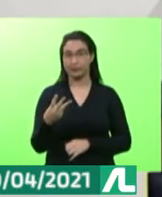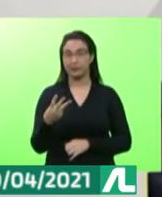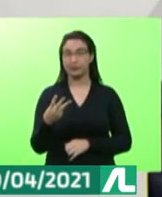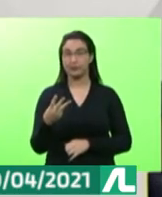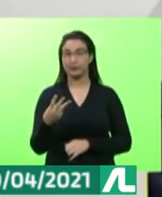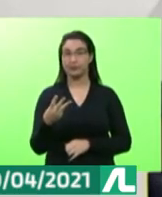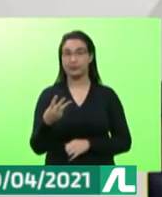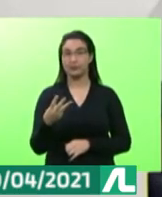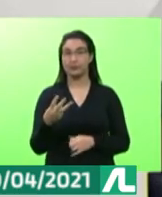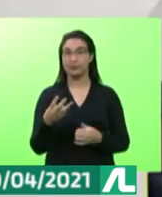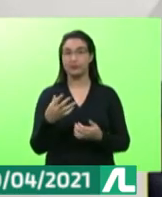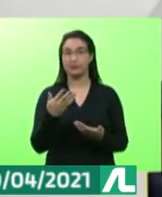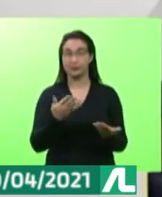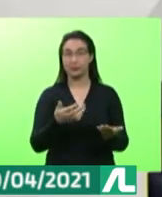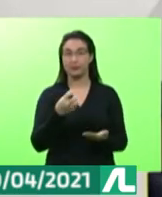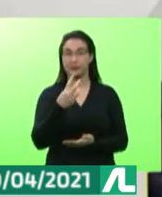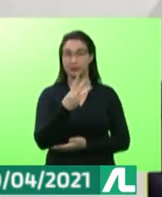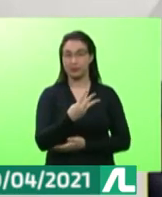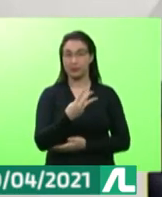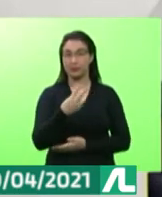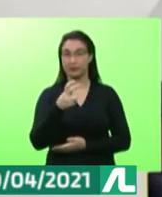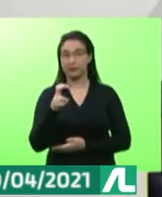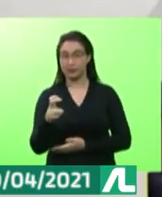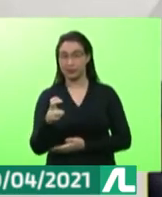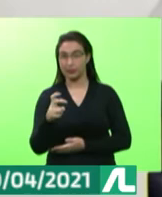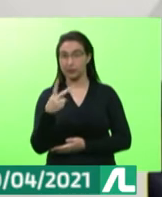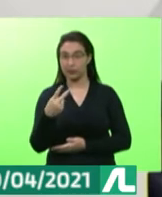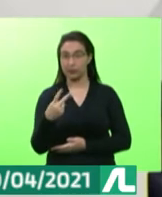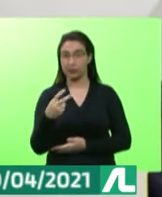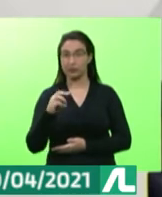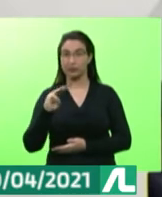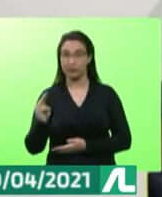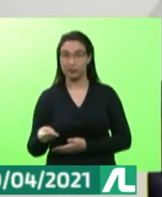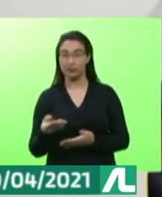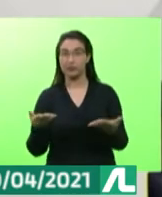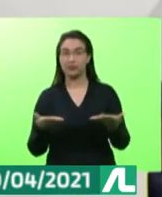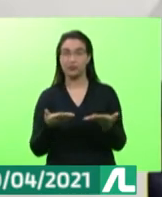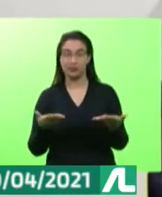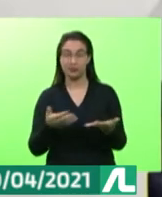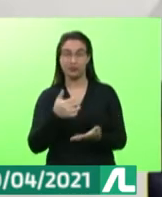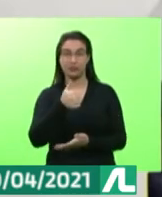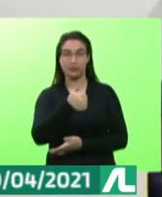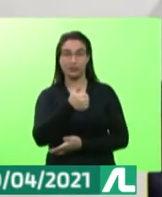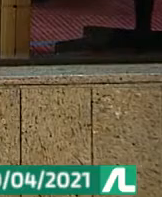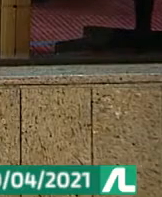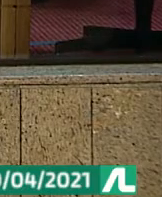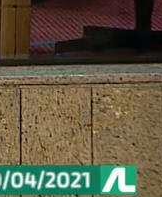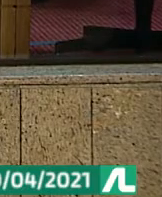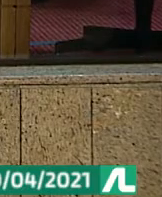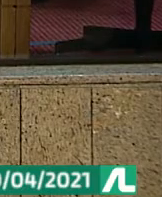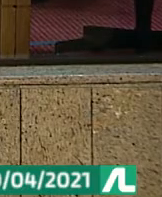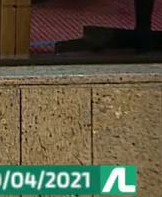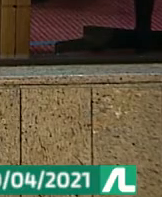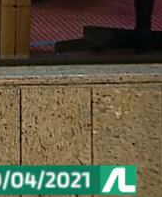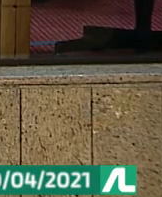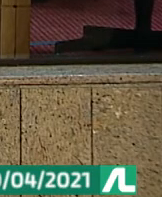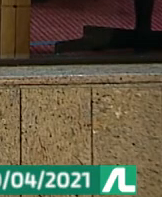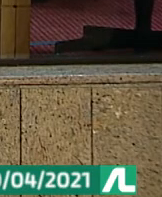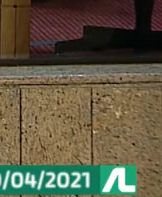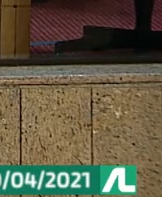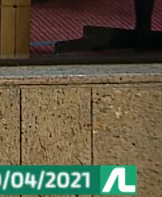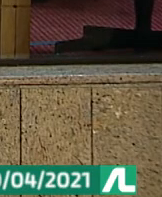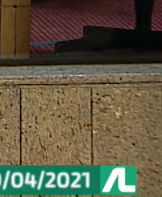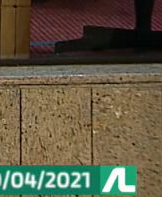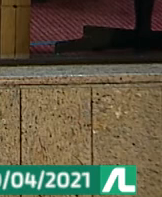de 32 milhões, baixou para 13 milhões de reais. Bom, você